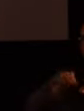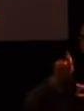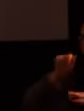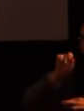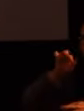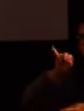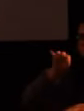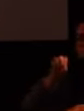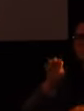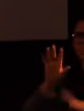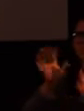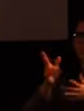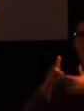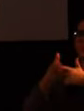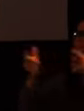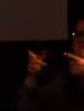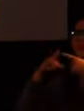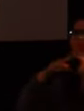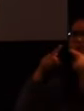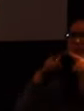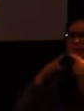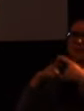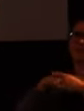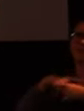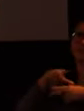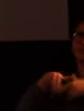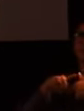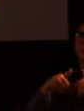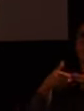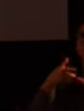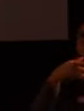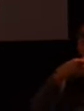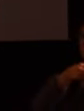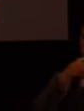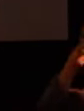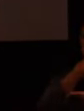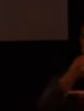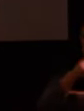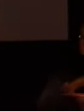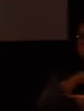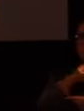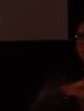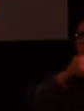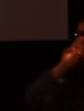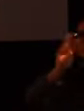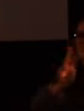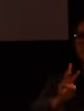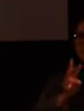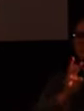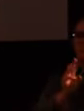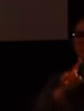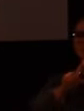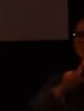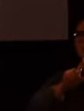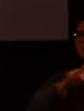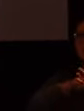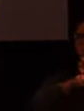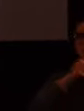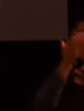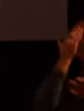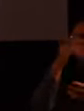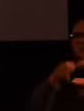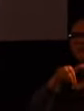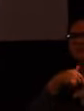do momento, né? Tão polêmica também. No anexo 2, nós trouxemos os mapas. Os mapas são fundamentais porque nós